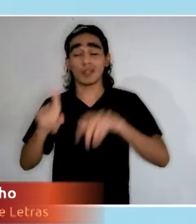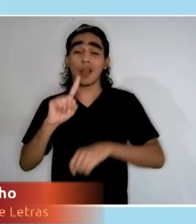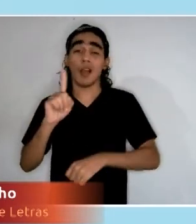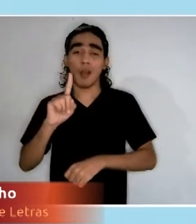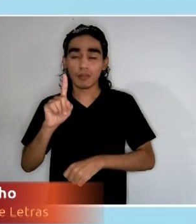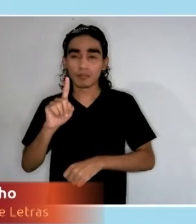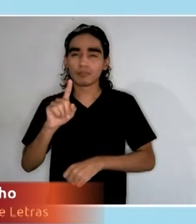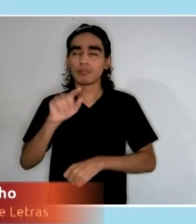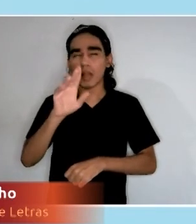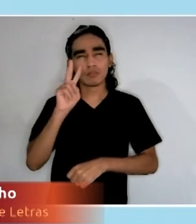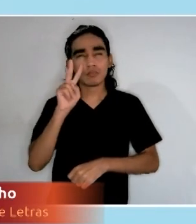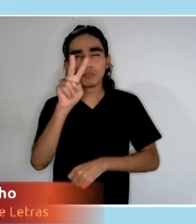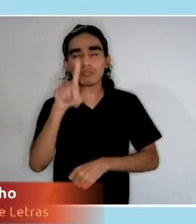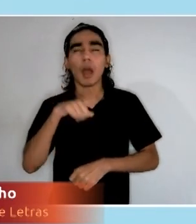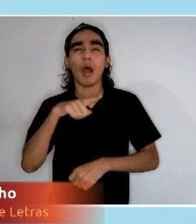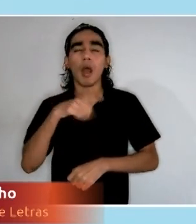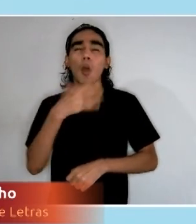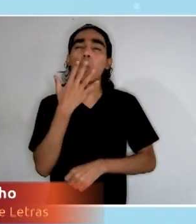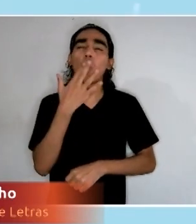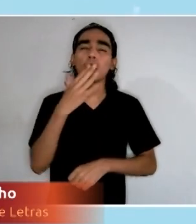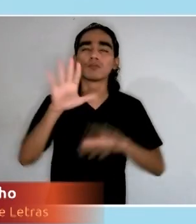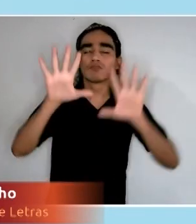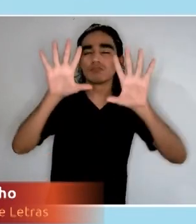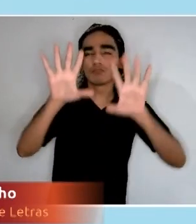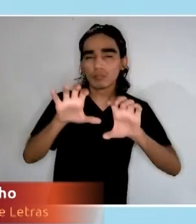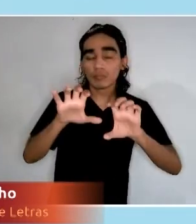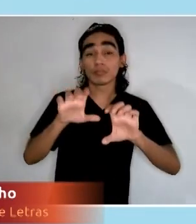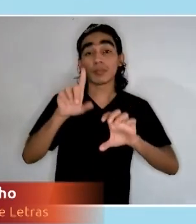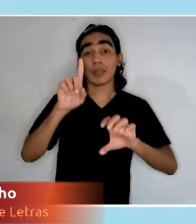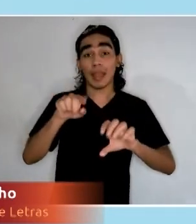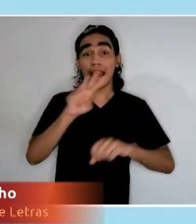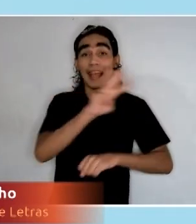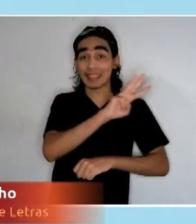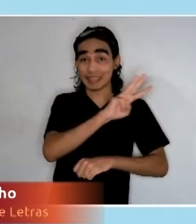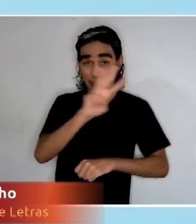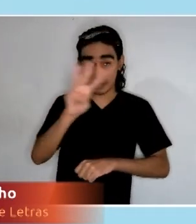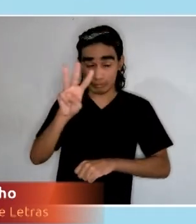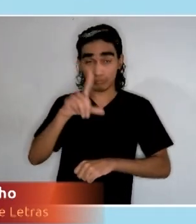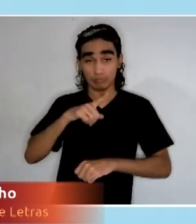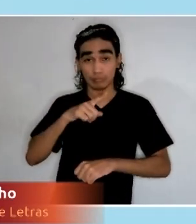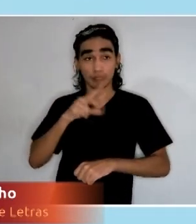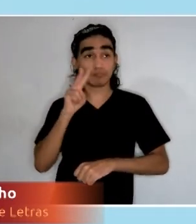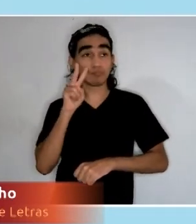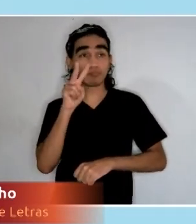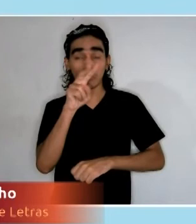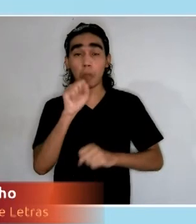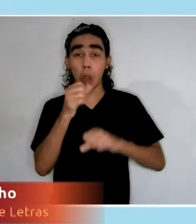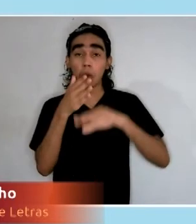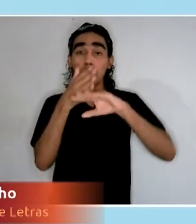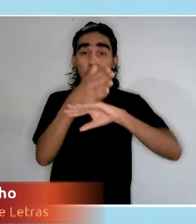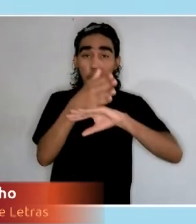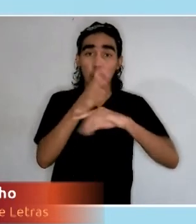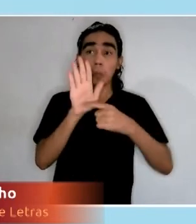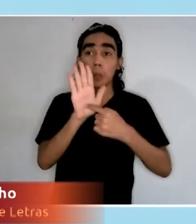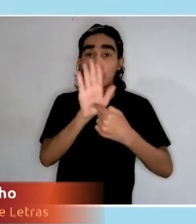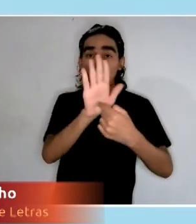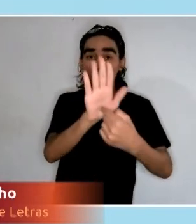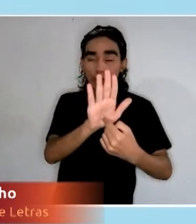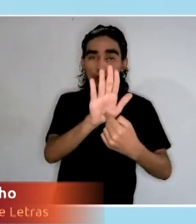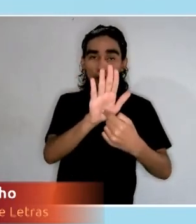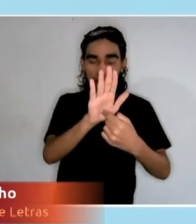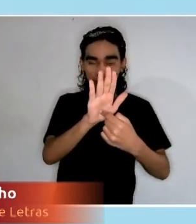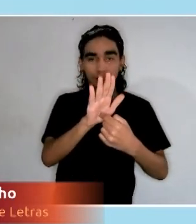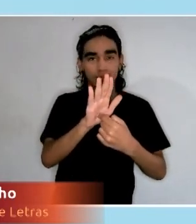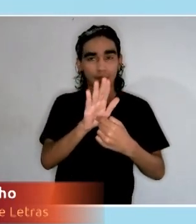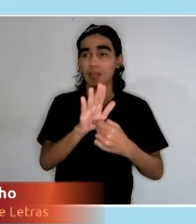pouquinho mais escuro. Então, isso, hoje o mapa da fome ele é online, ele tem um site que já mostra online o mapa. Ele já não é